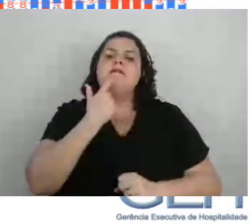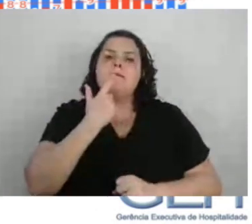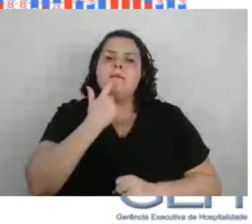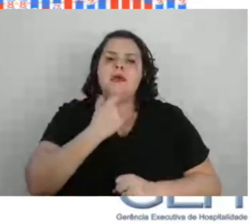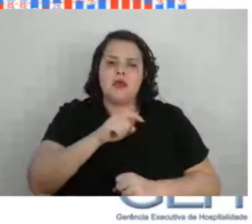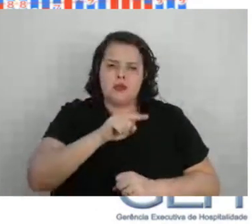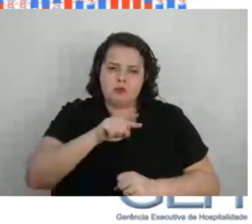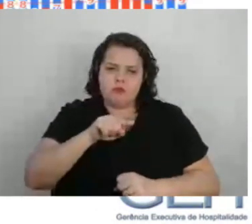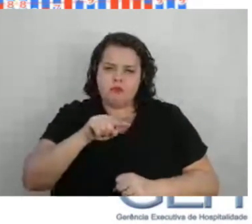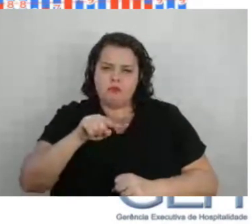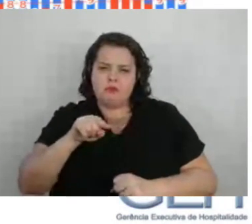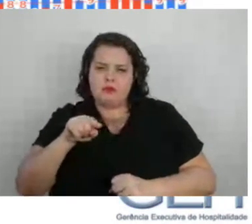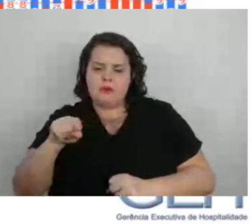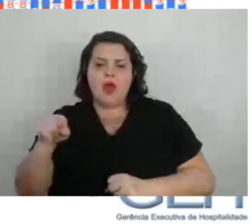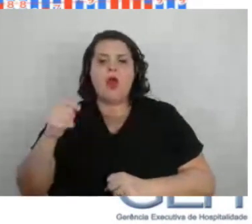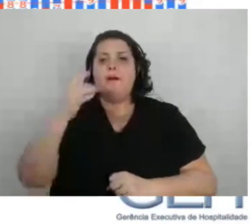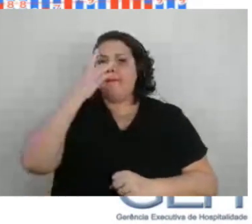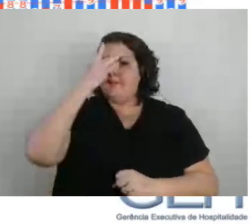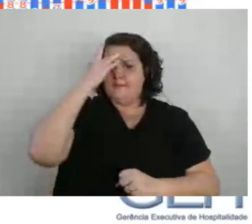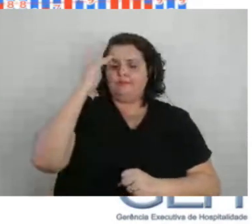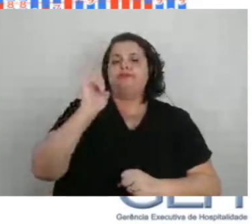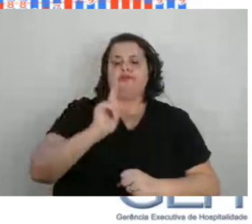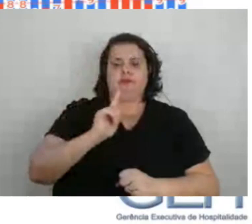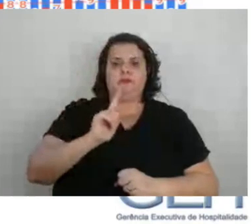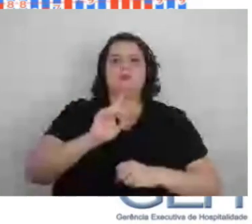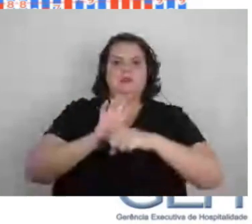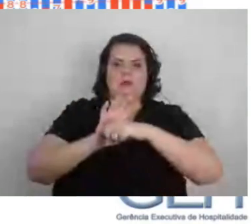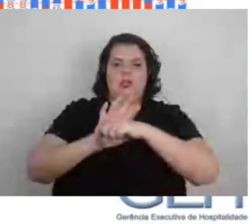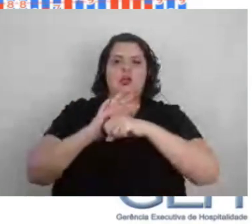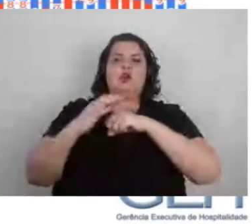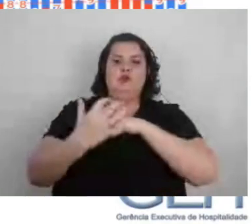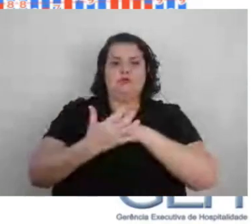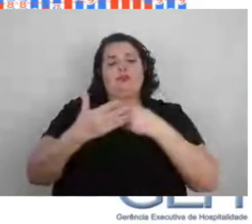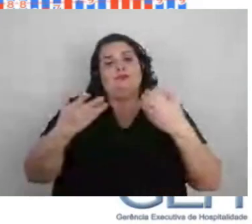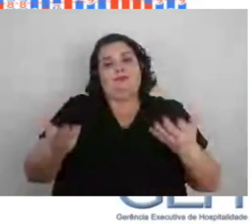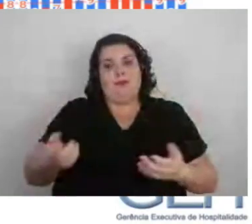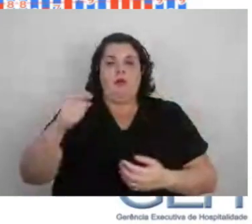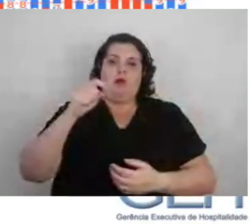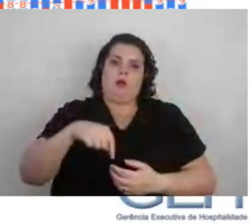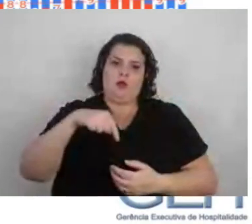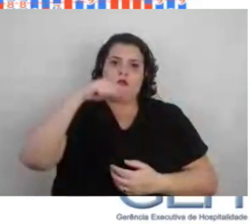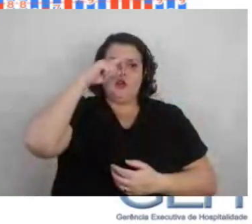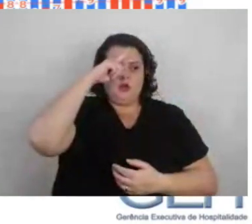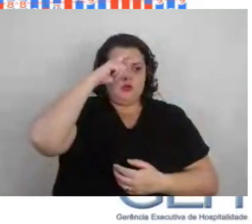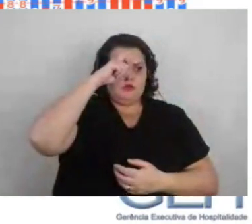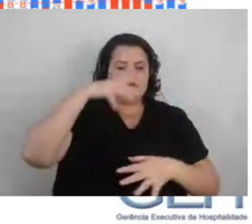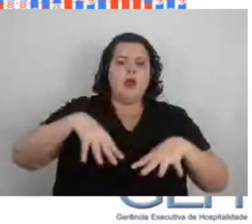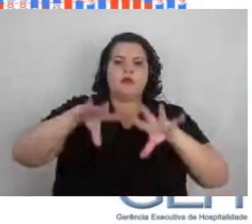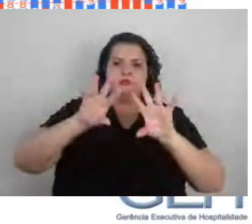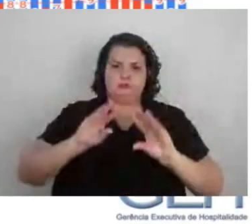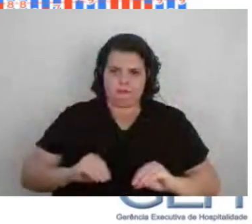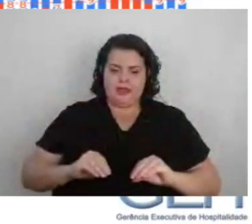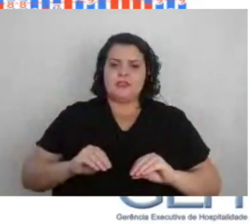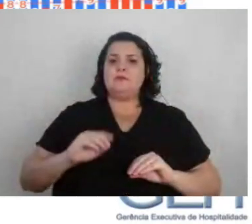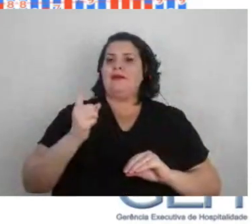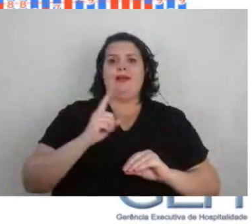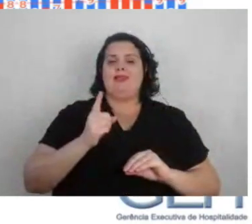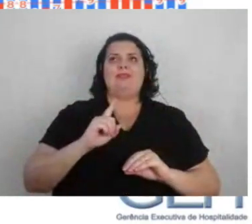São Paulo não virou as costas. É um termo, quero dizer que a quem